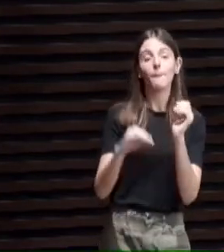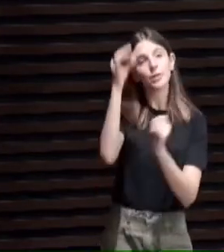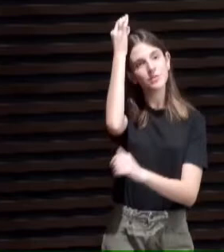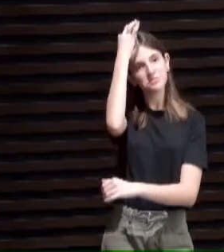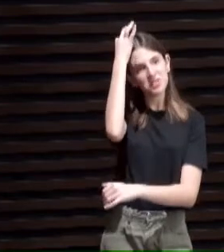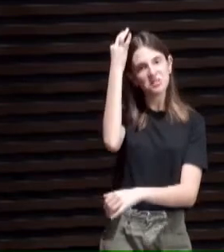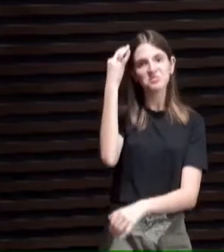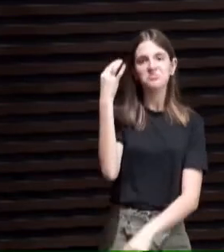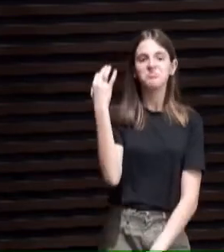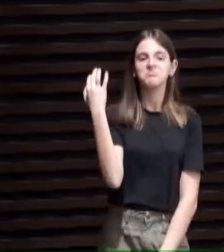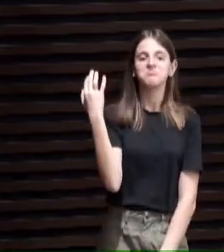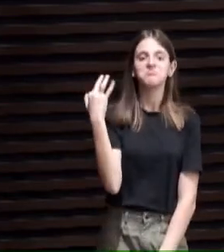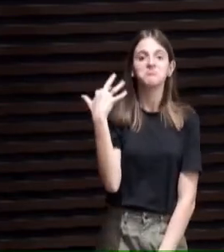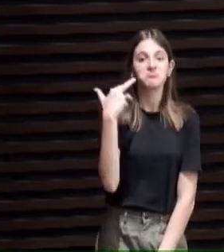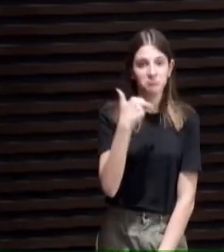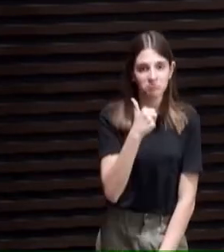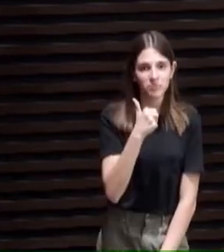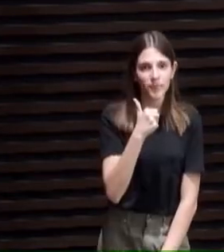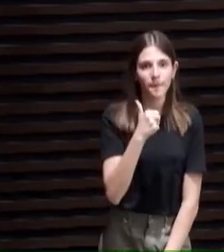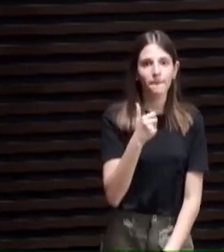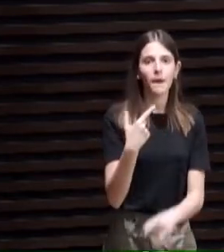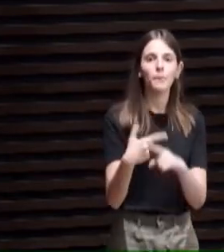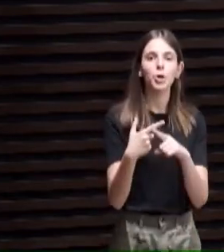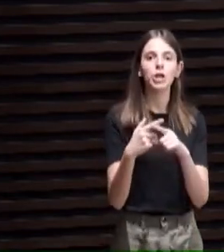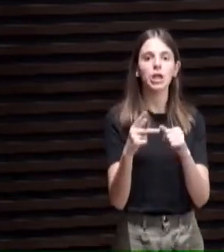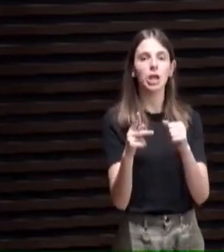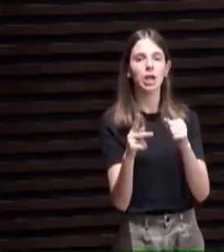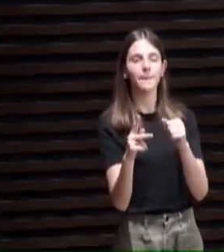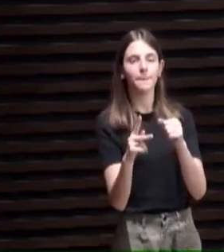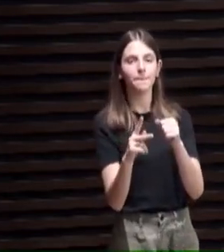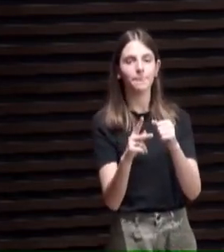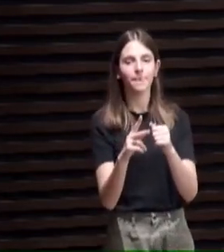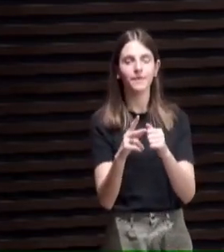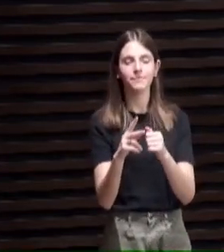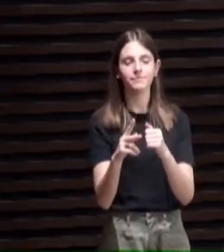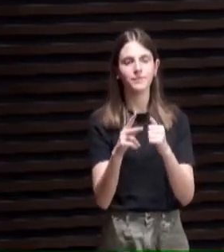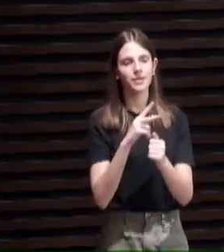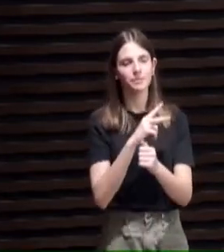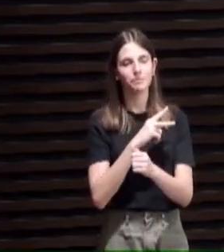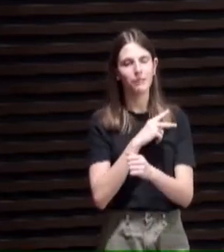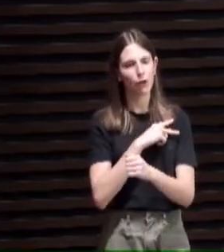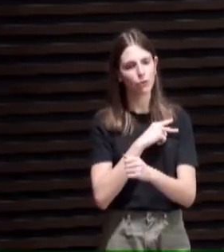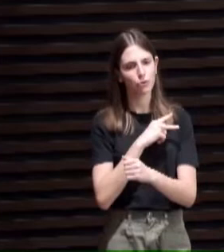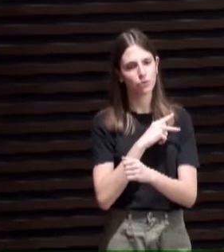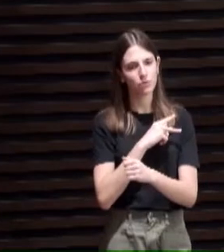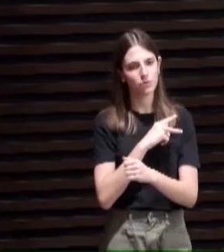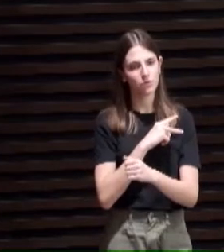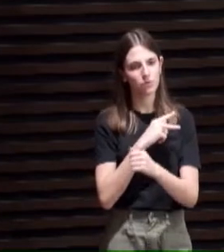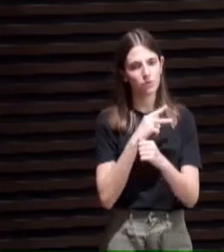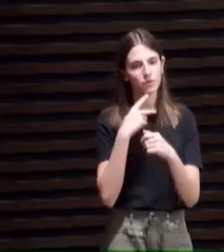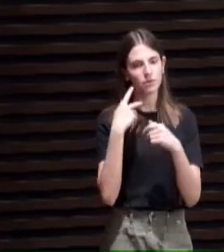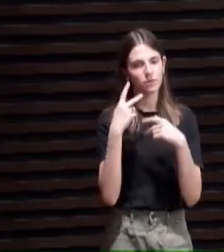incrível, porque Paulo está ali trabalhando uma metáfora, e a gente perde a metáfora de vista.